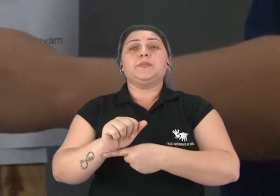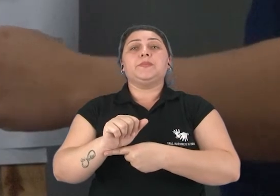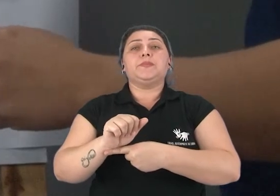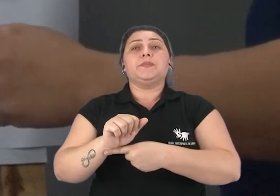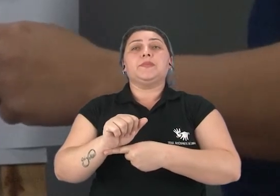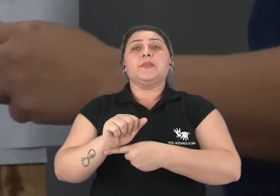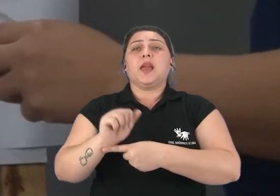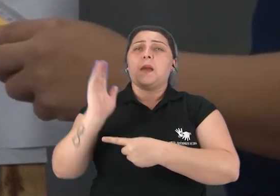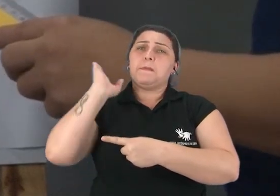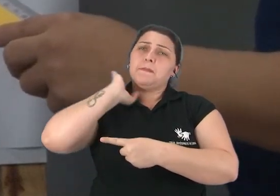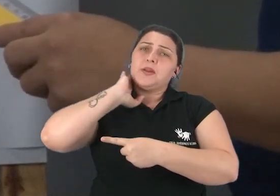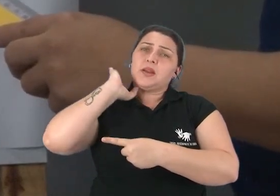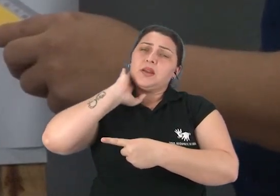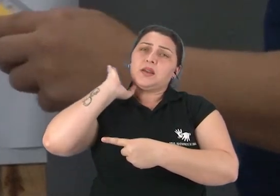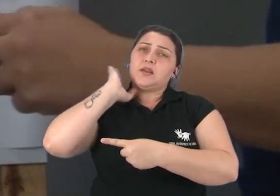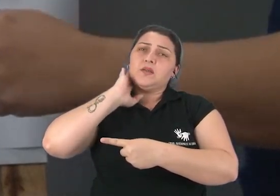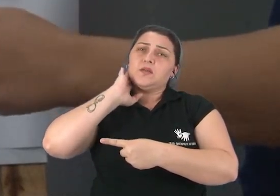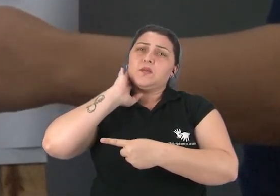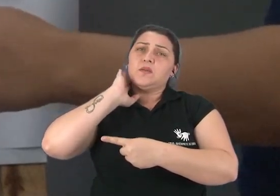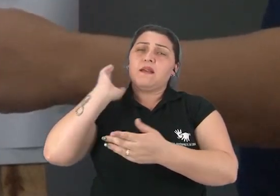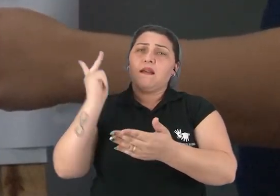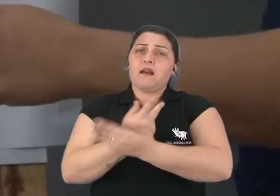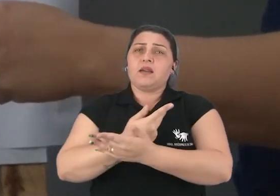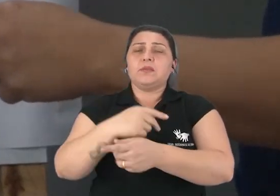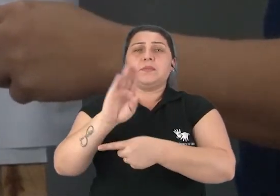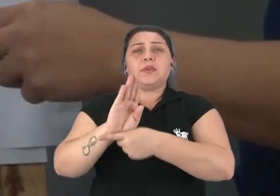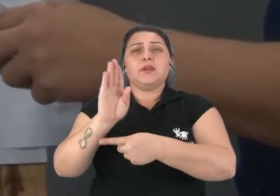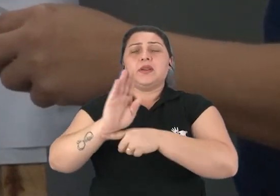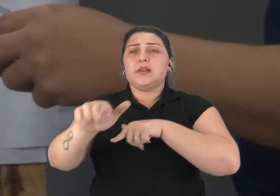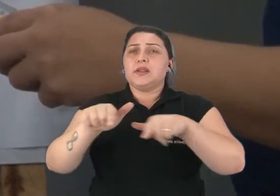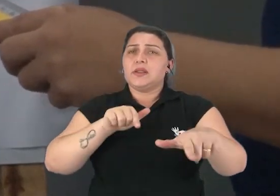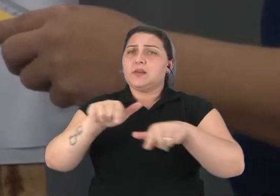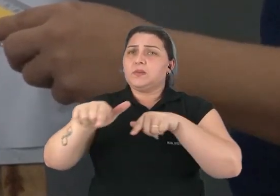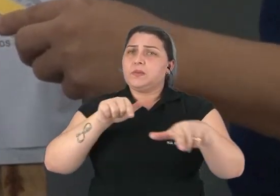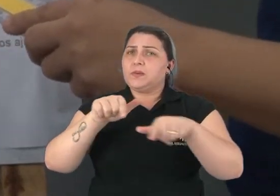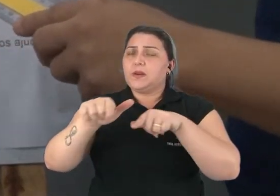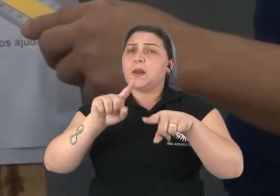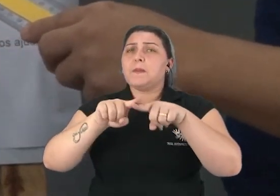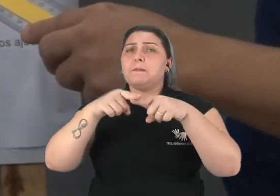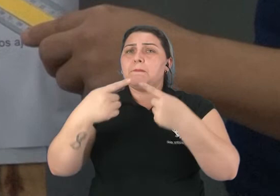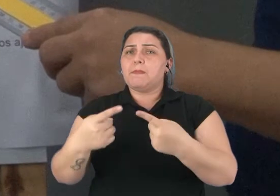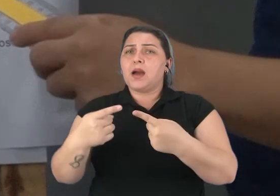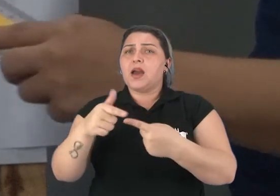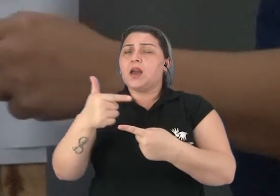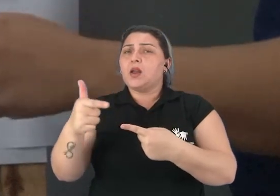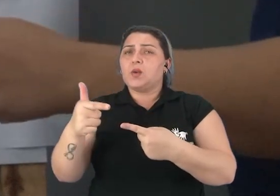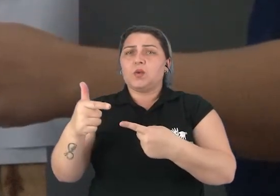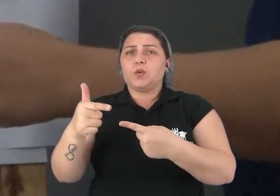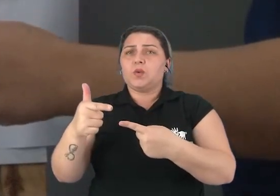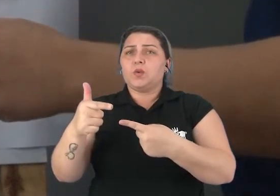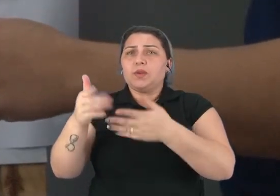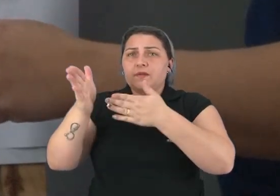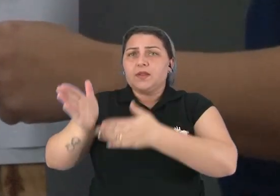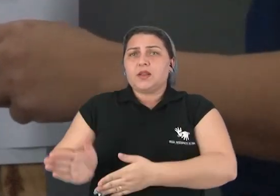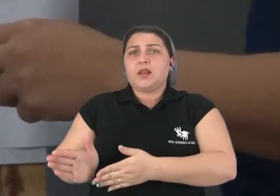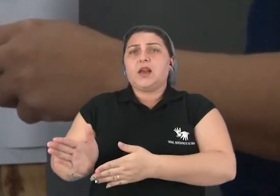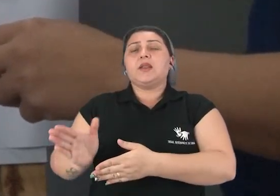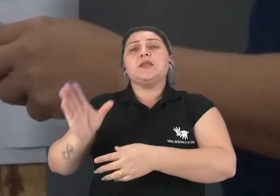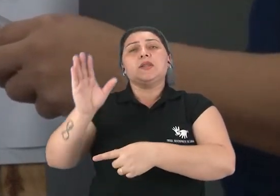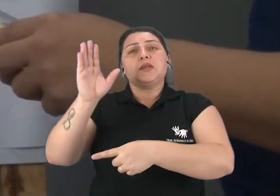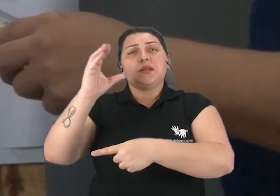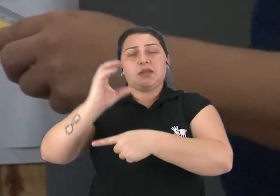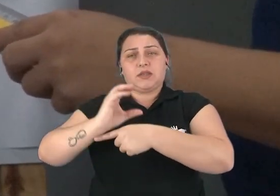é preguiçoso e desonesto. B, trabalha muito, mas é desonesto. C,